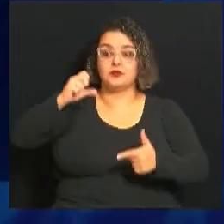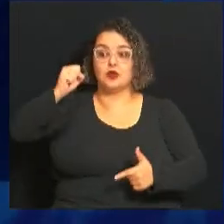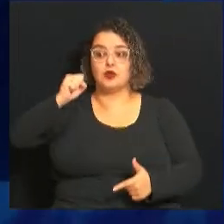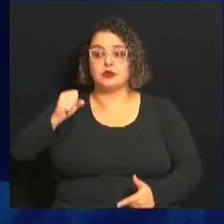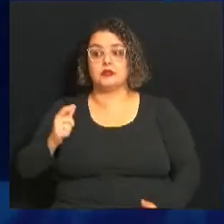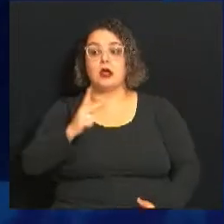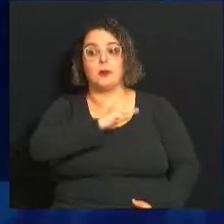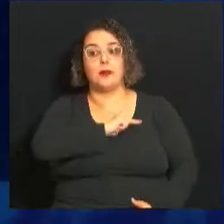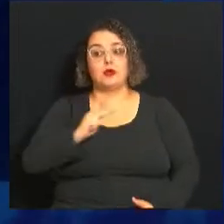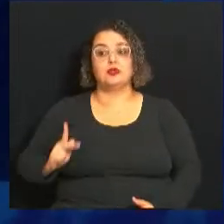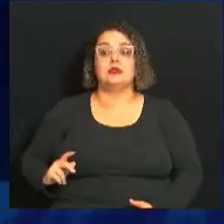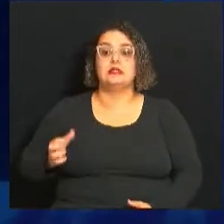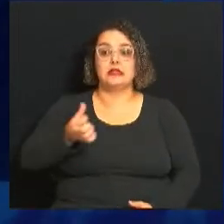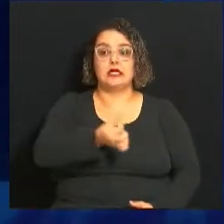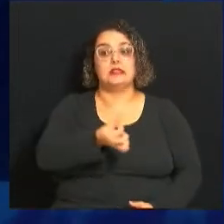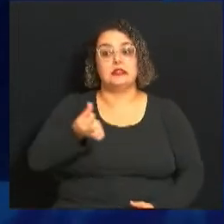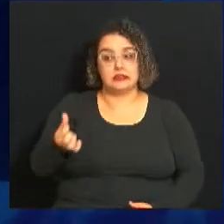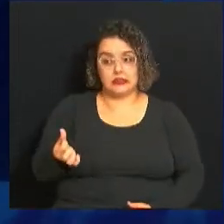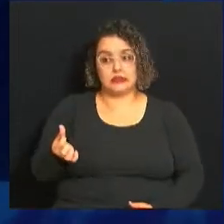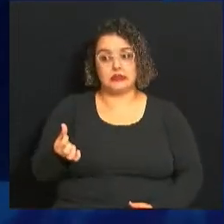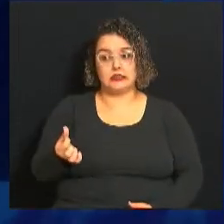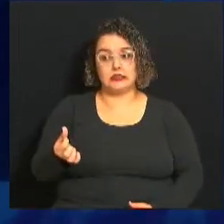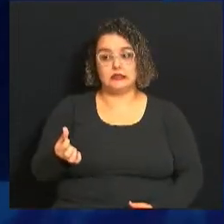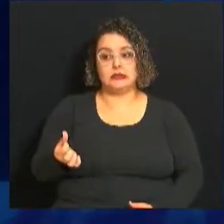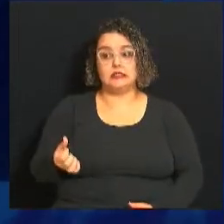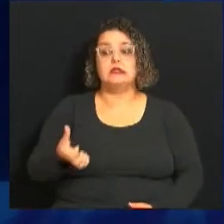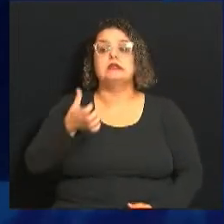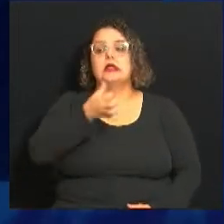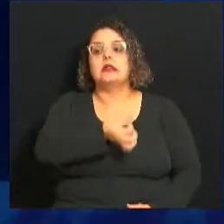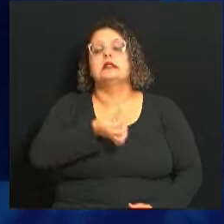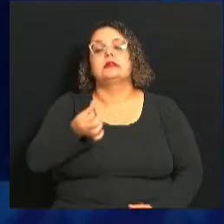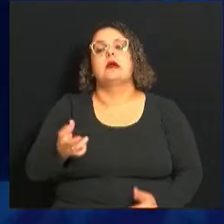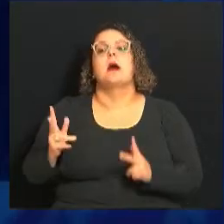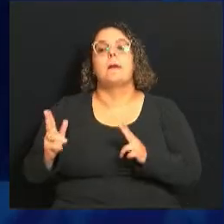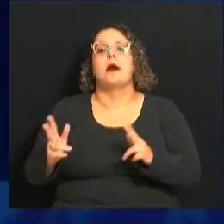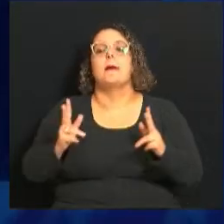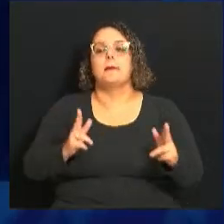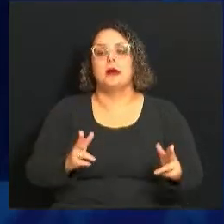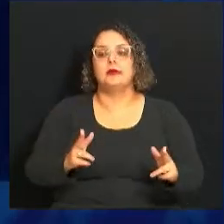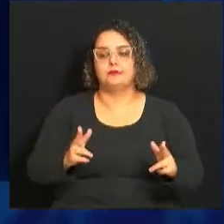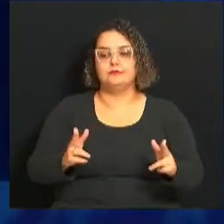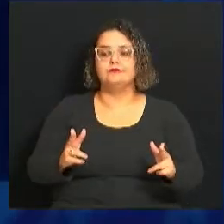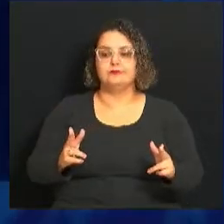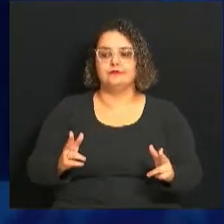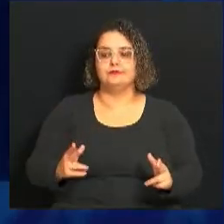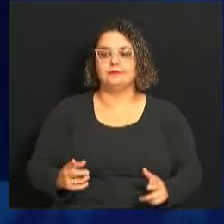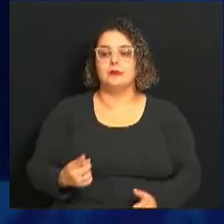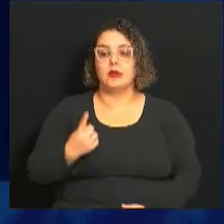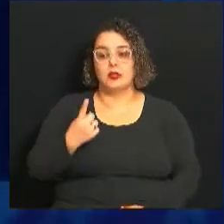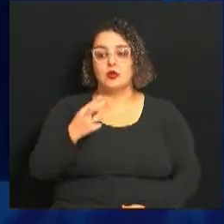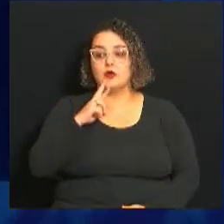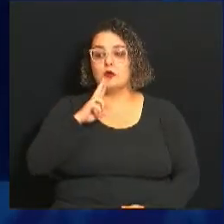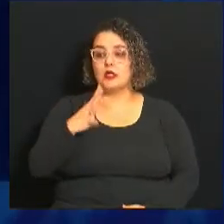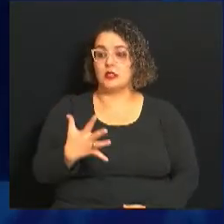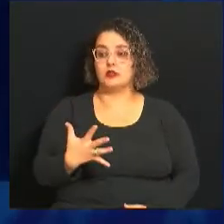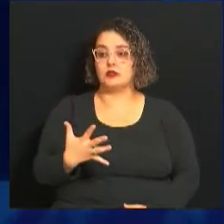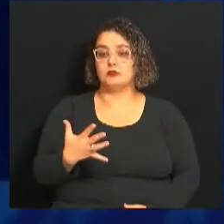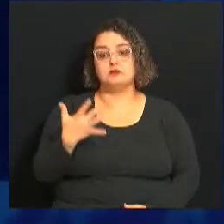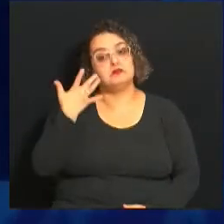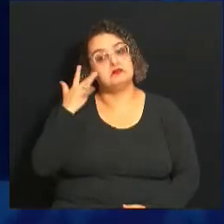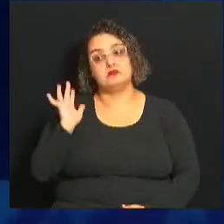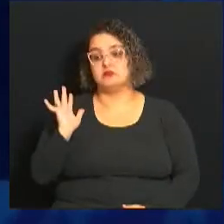Ponte Preta, 66. Foram 66 empates e um resultado desconhecido.